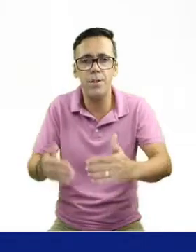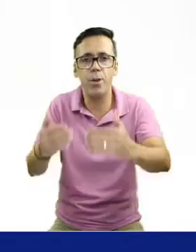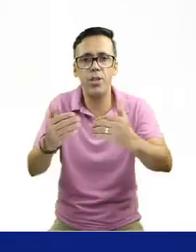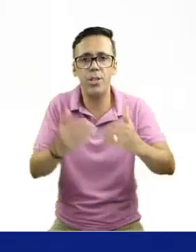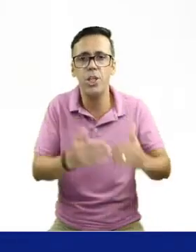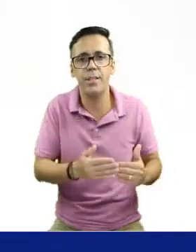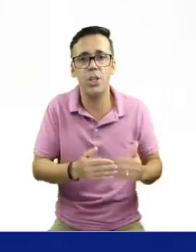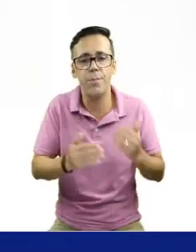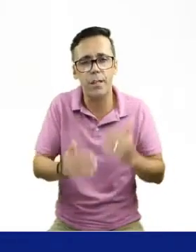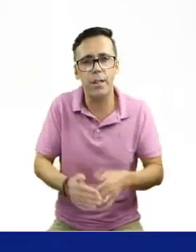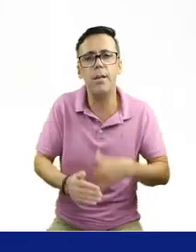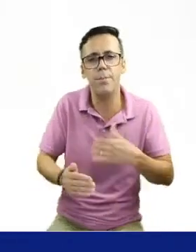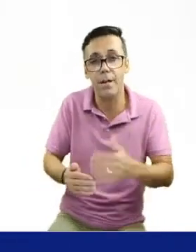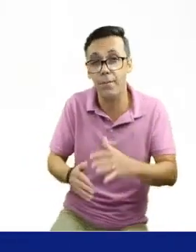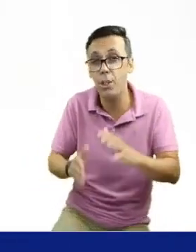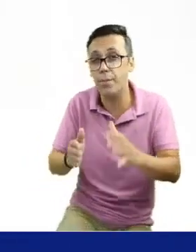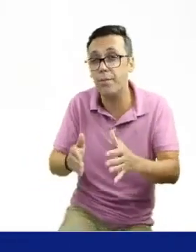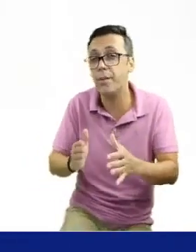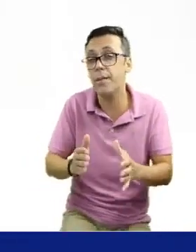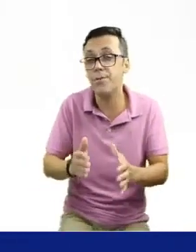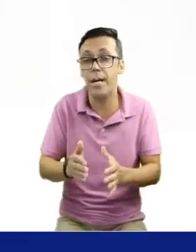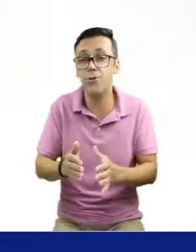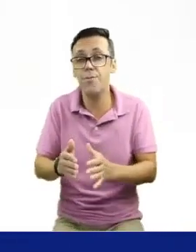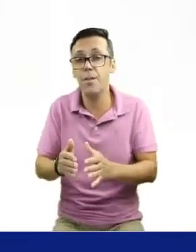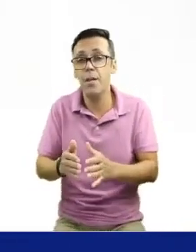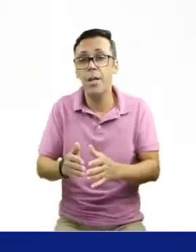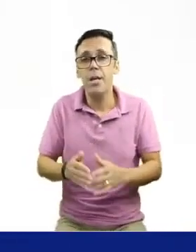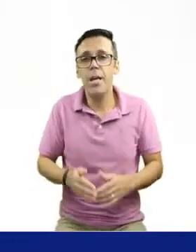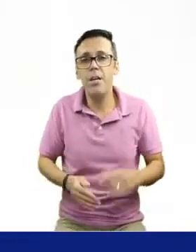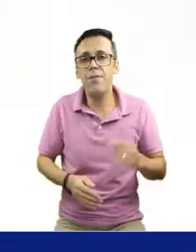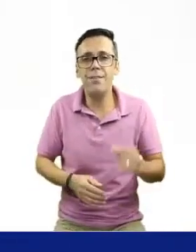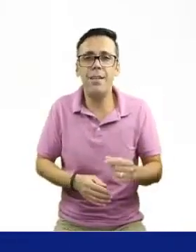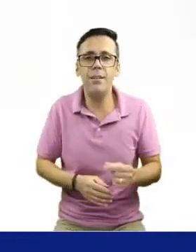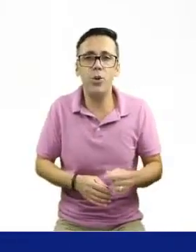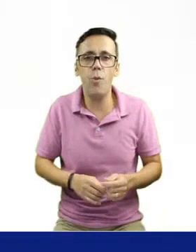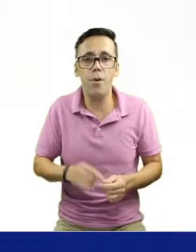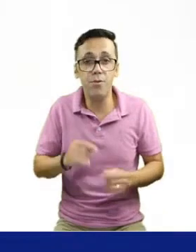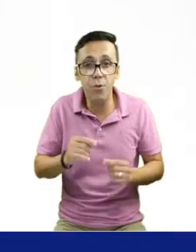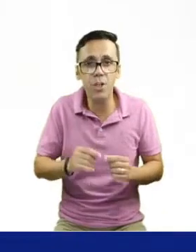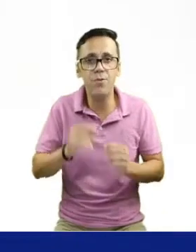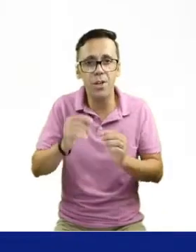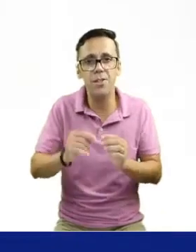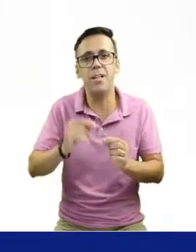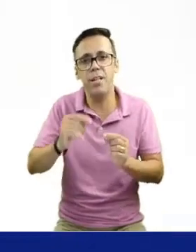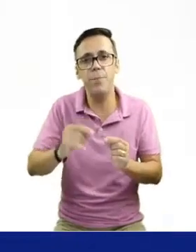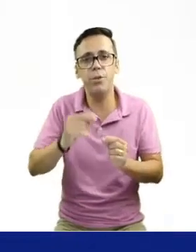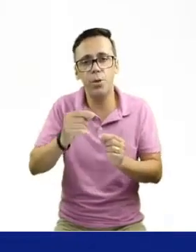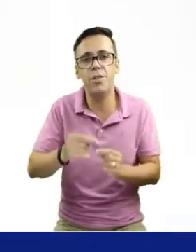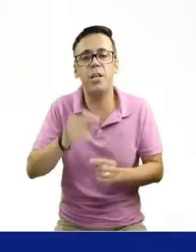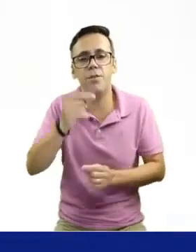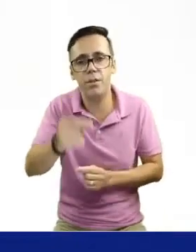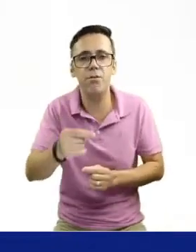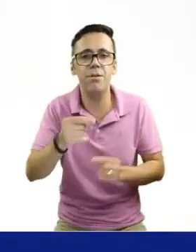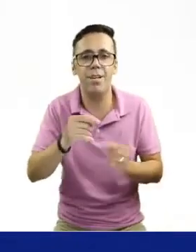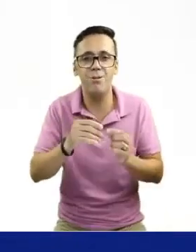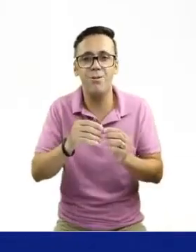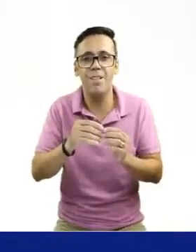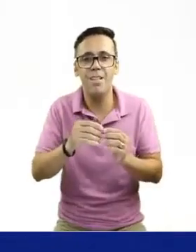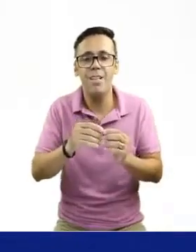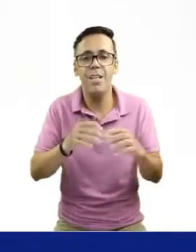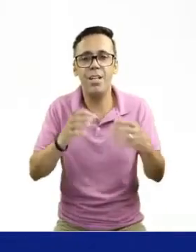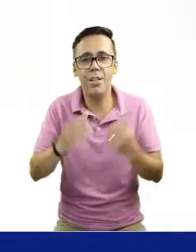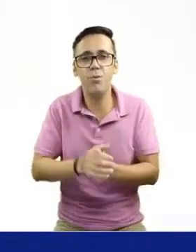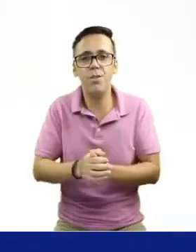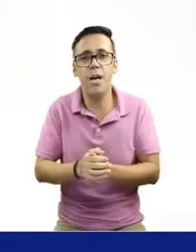Tá OK mas você pode achar Tais para 15 para 20 para Oi e aí ele vai entender novo eu vou esforçar aqui porque eu sei que eu vou ter um